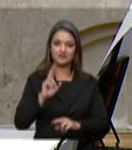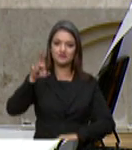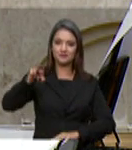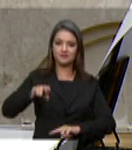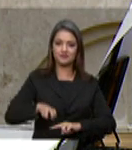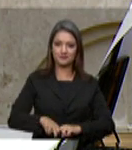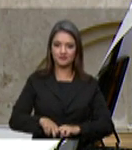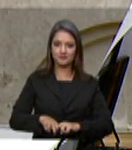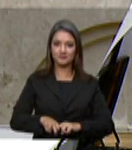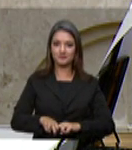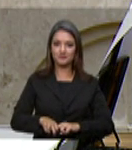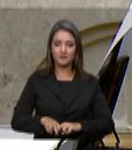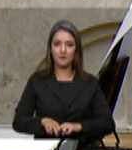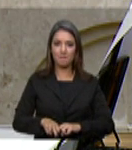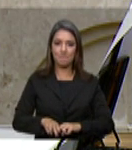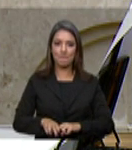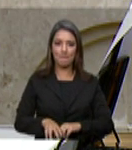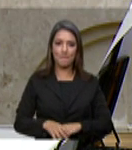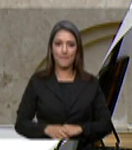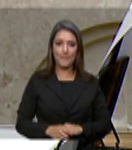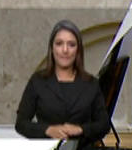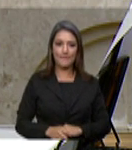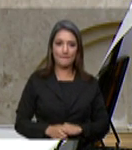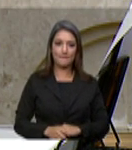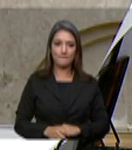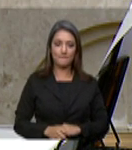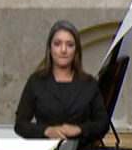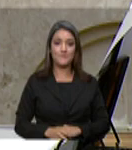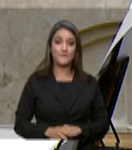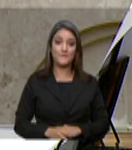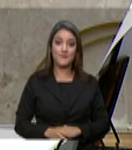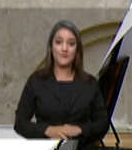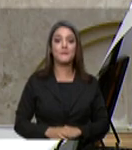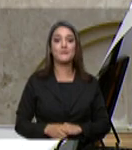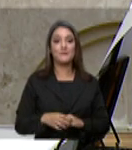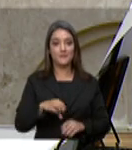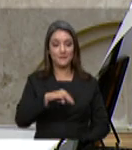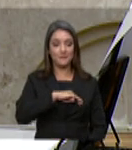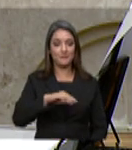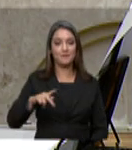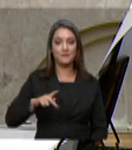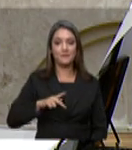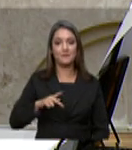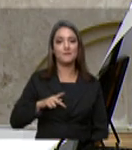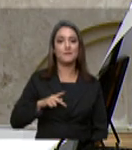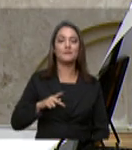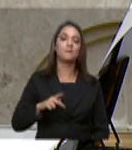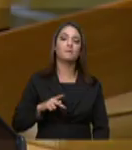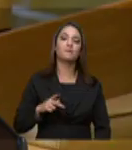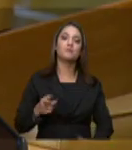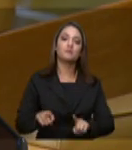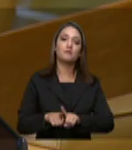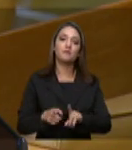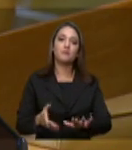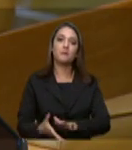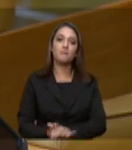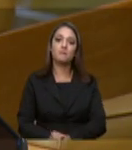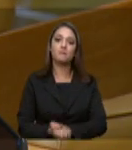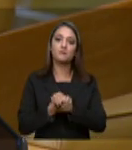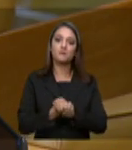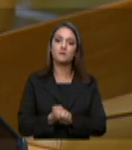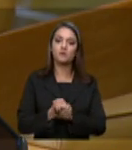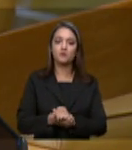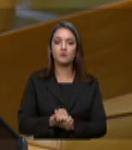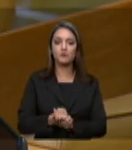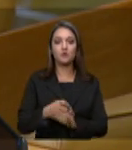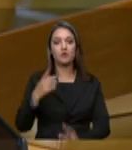na Tribuna O que é destacada para o Ministério Público Federal cumprimento também o